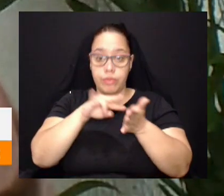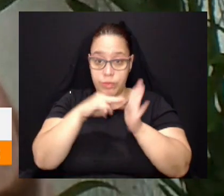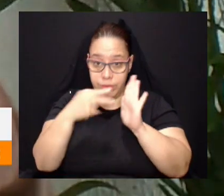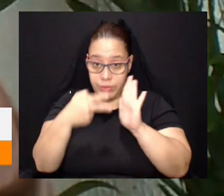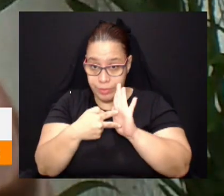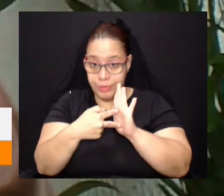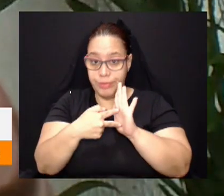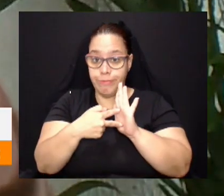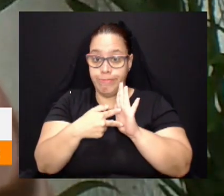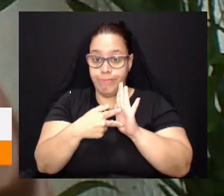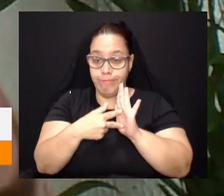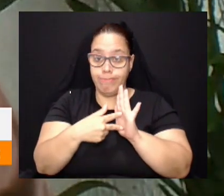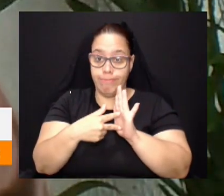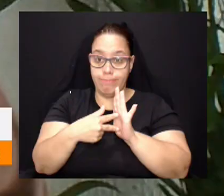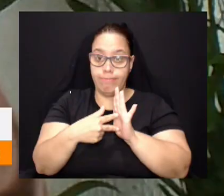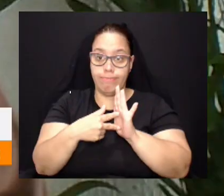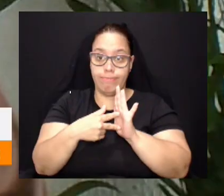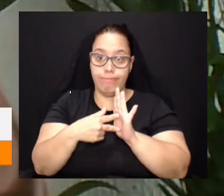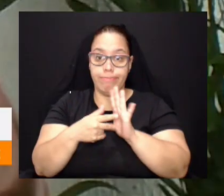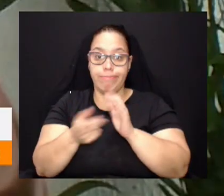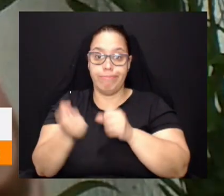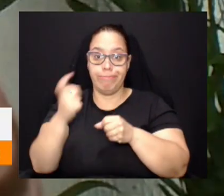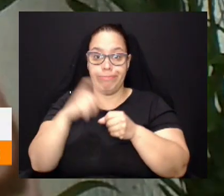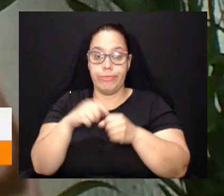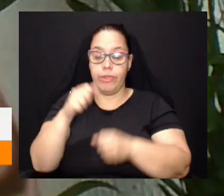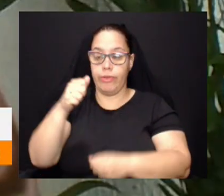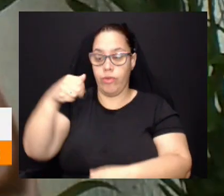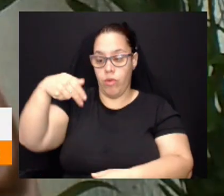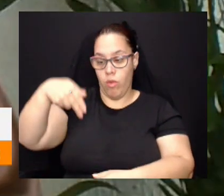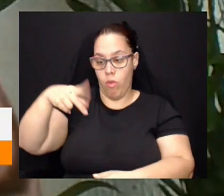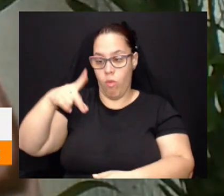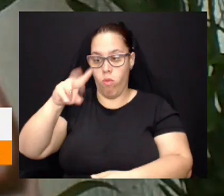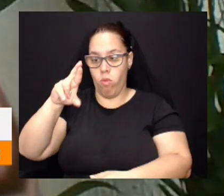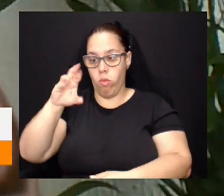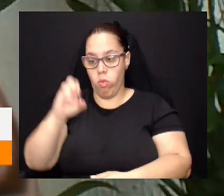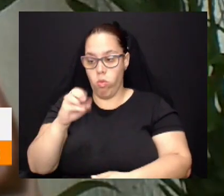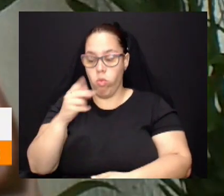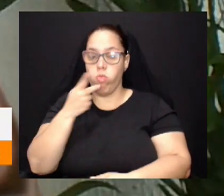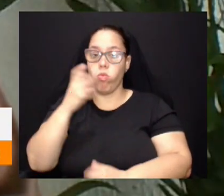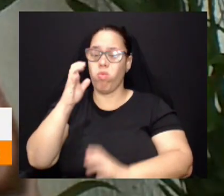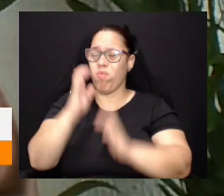Então, assim, voltando ao que o André falou, uma briga